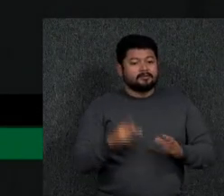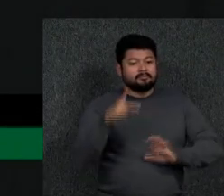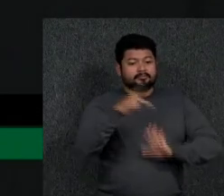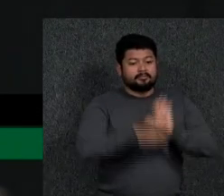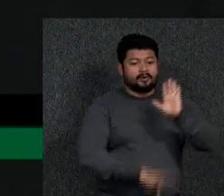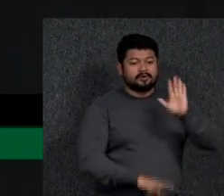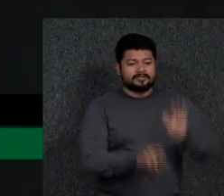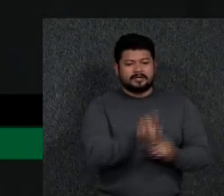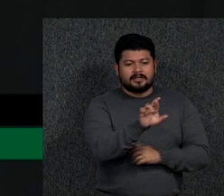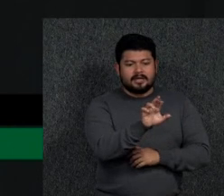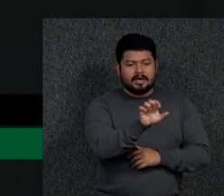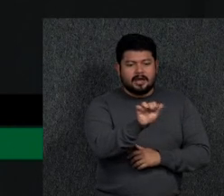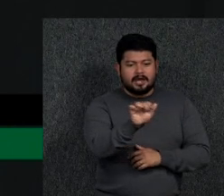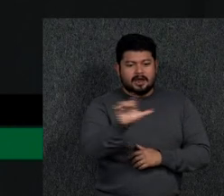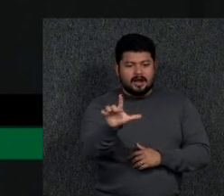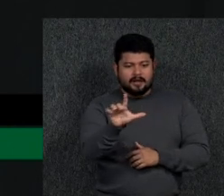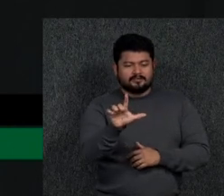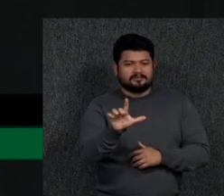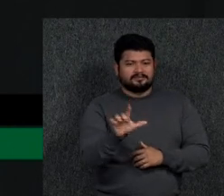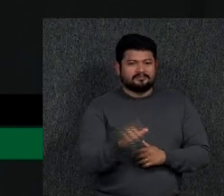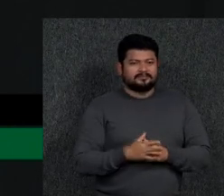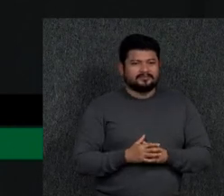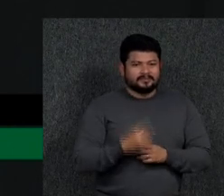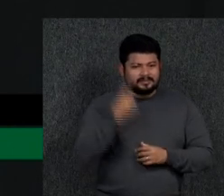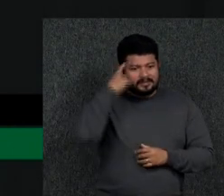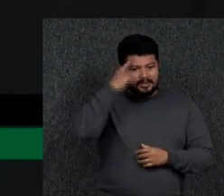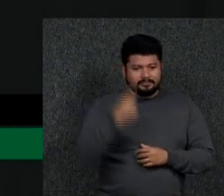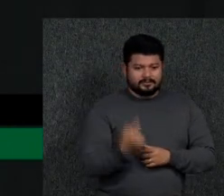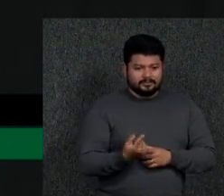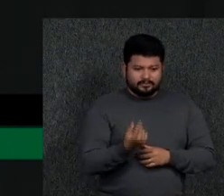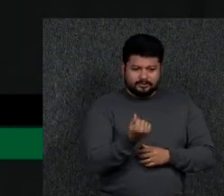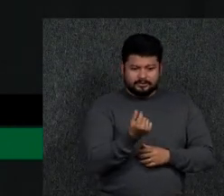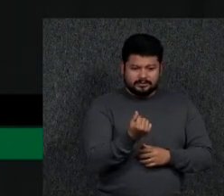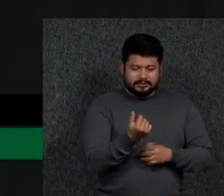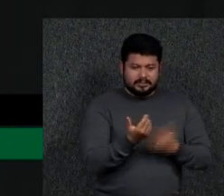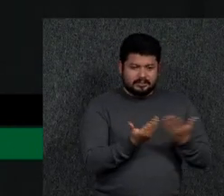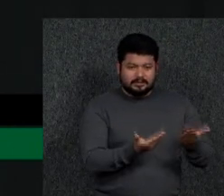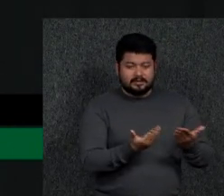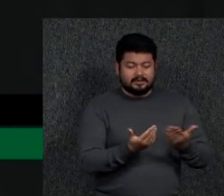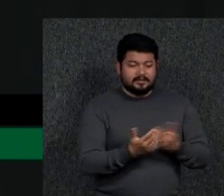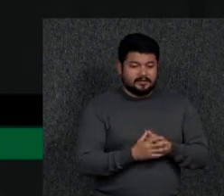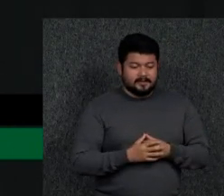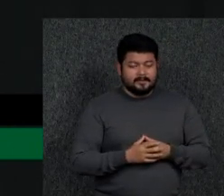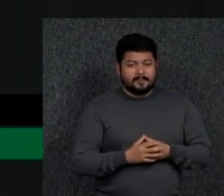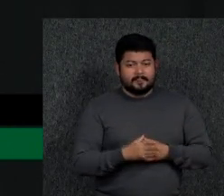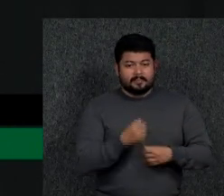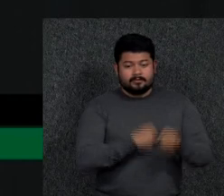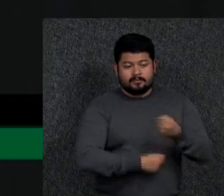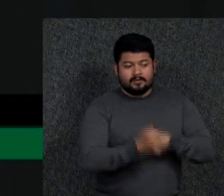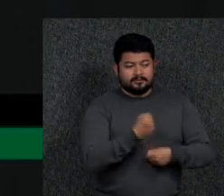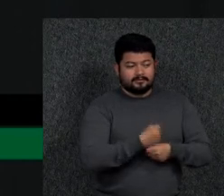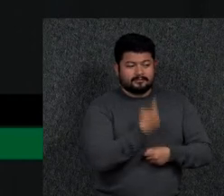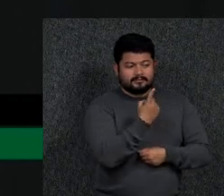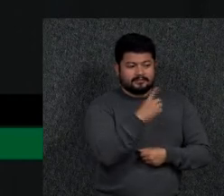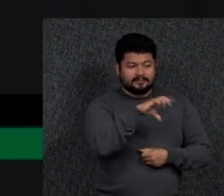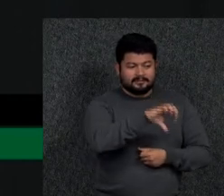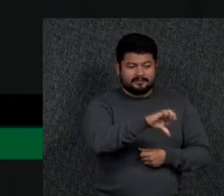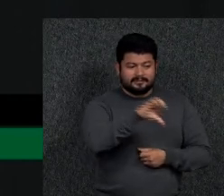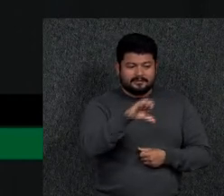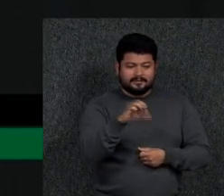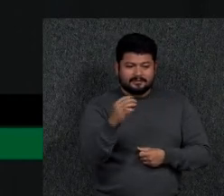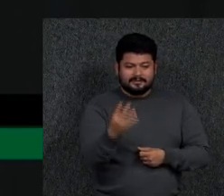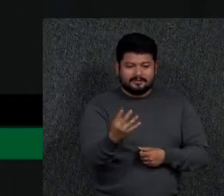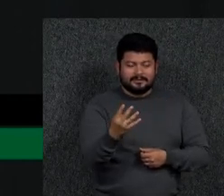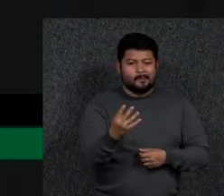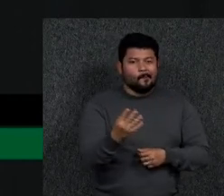de relações internacionais, de câmbio, até que foi colocado em prática